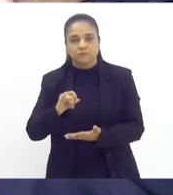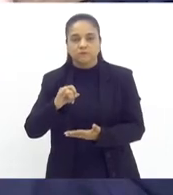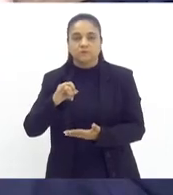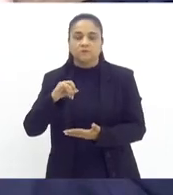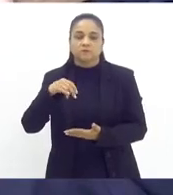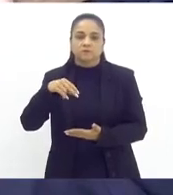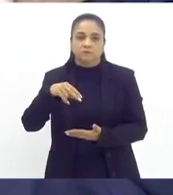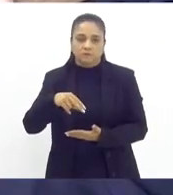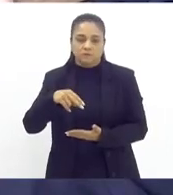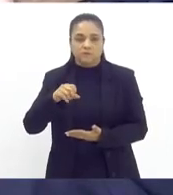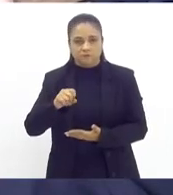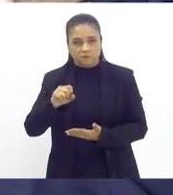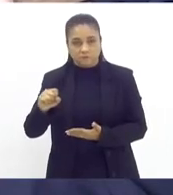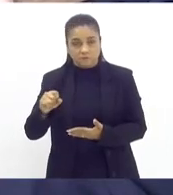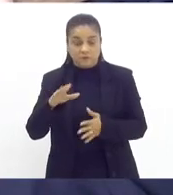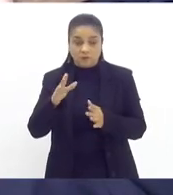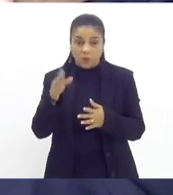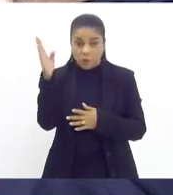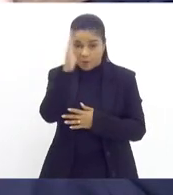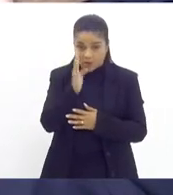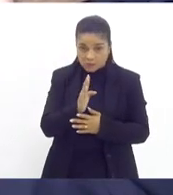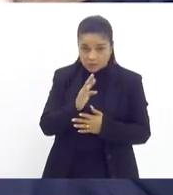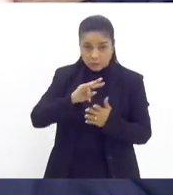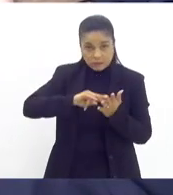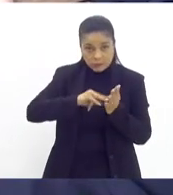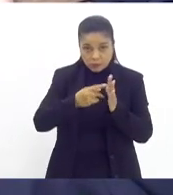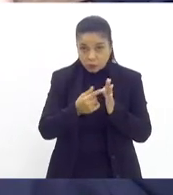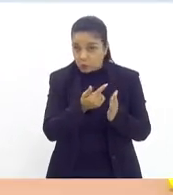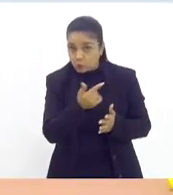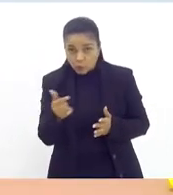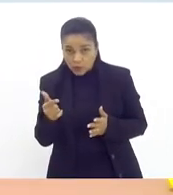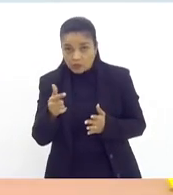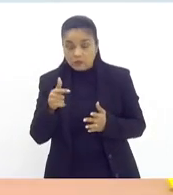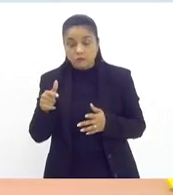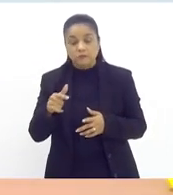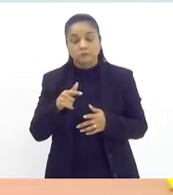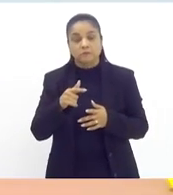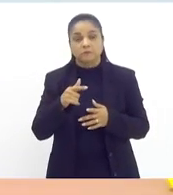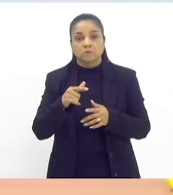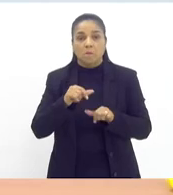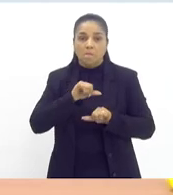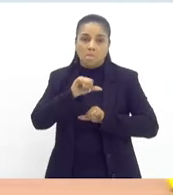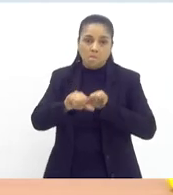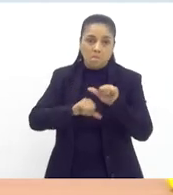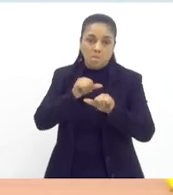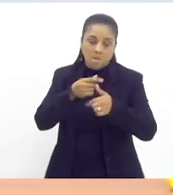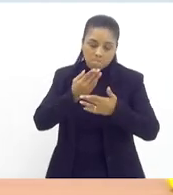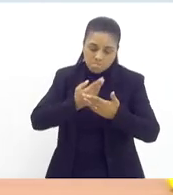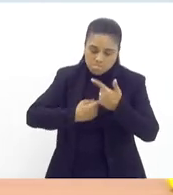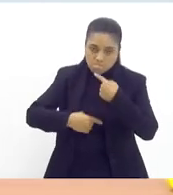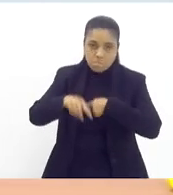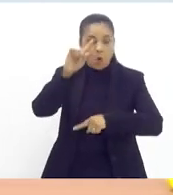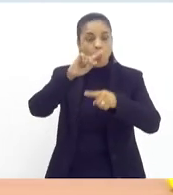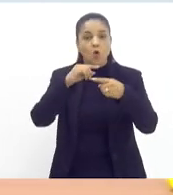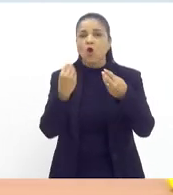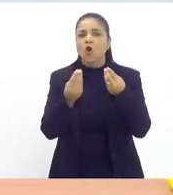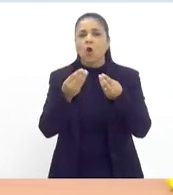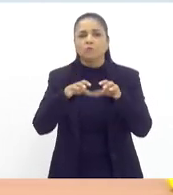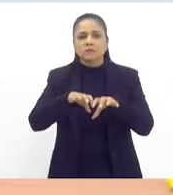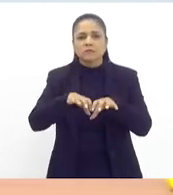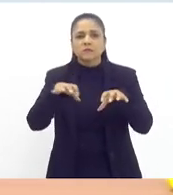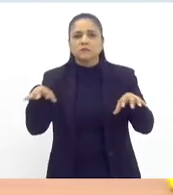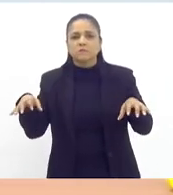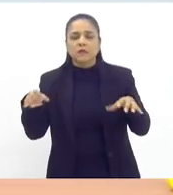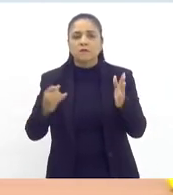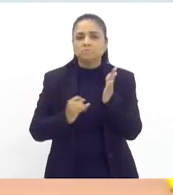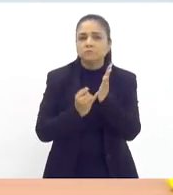faz sentido, se o Brasil quer ser um país moderno, não faz sentido manter a separação da tributação de mercadoria